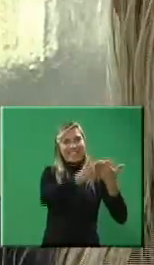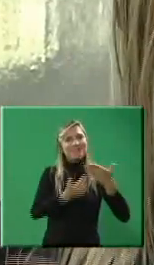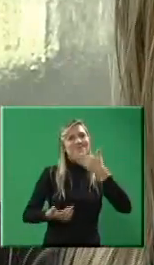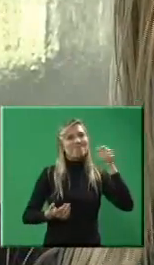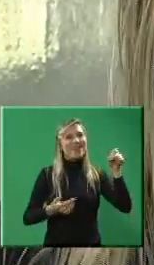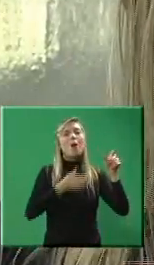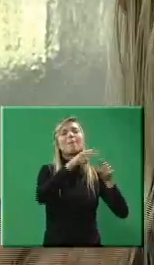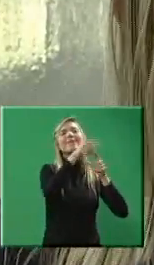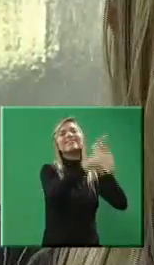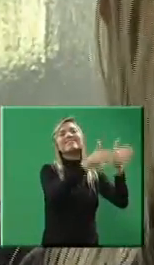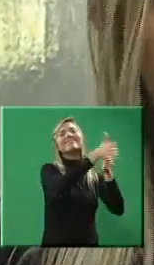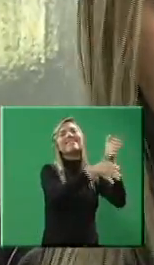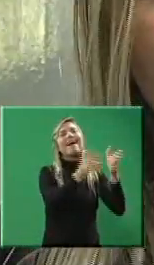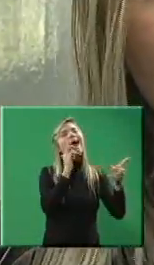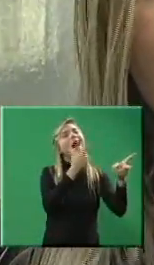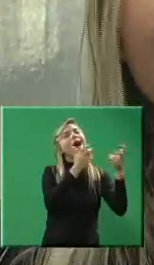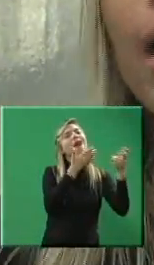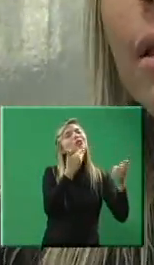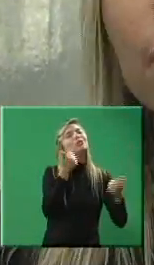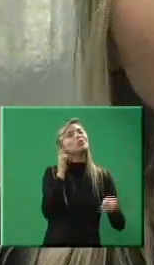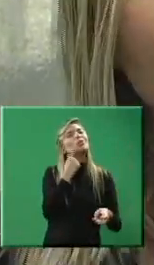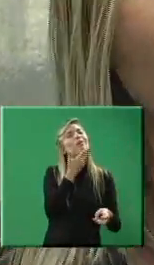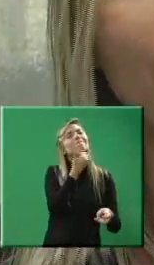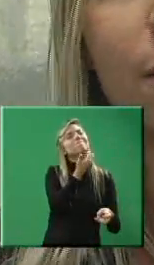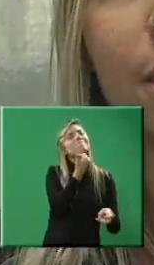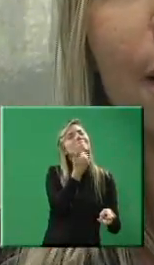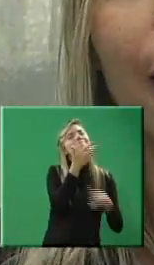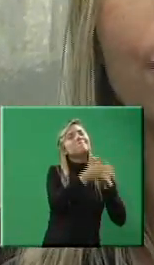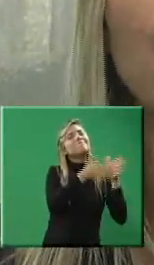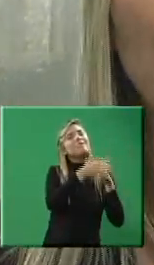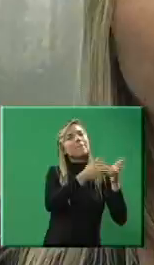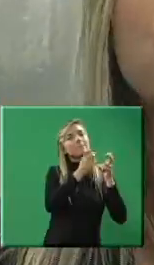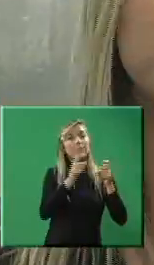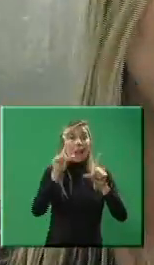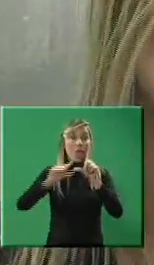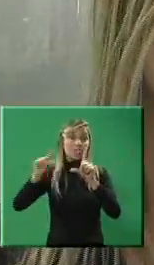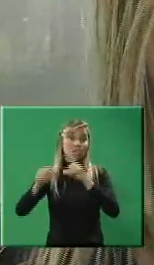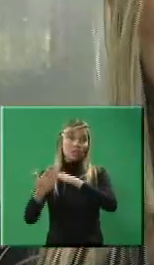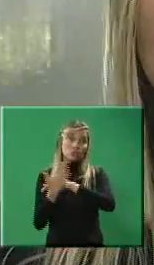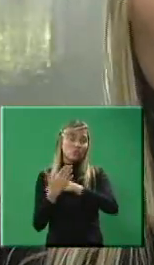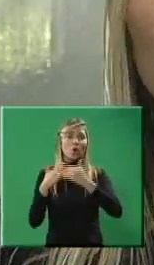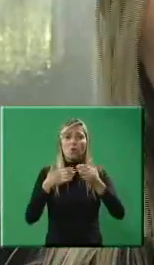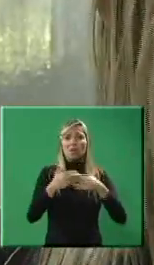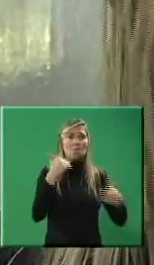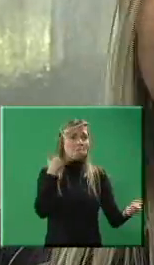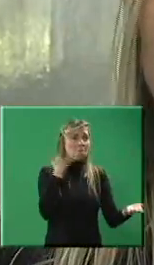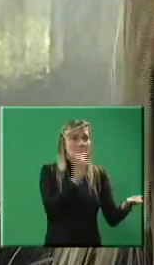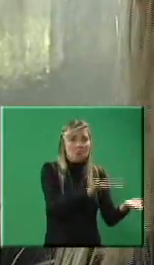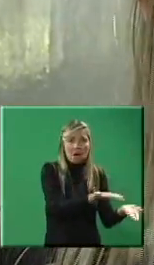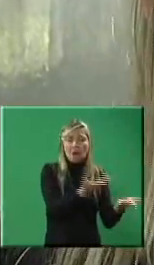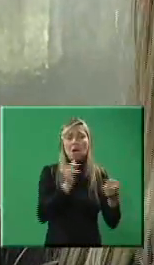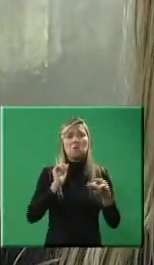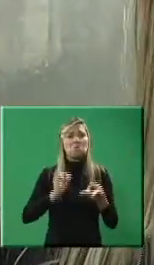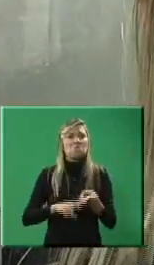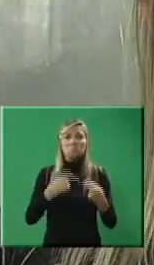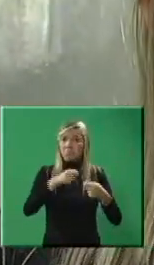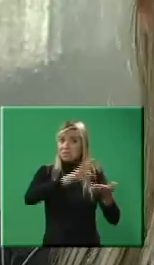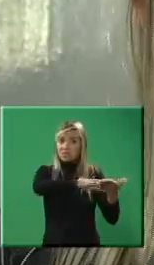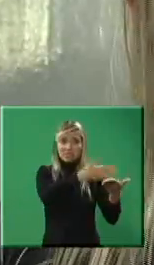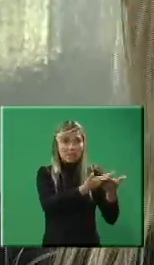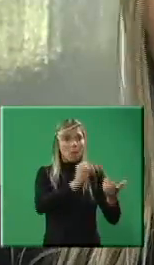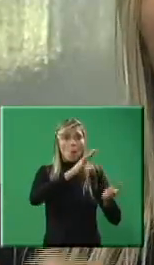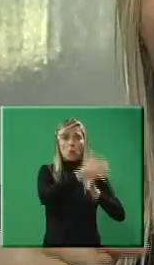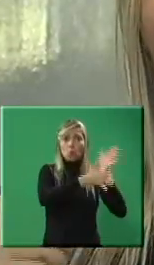quando tem um intérprete, você tem a língua de sinais. Então ele até entende com mais facilidade. A legenda ajuda. Agora, em qualquer outro lugar, banco deveria